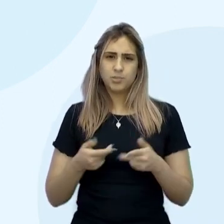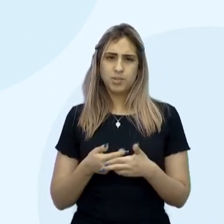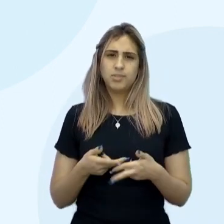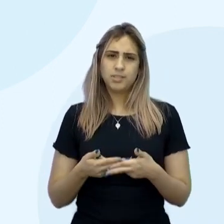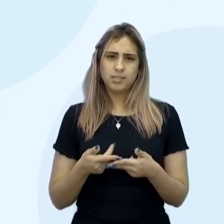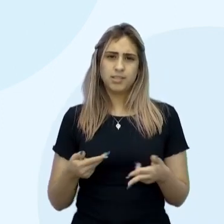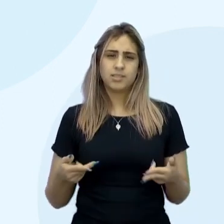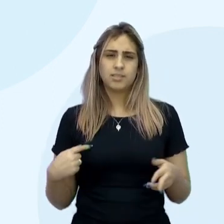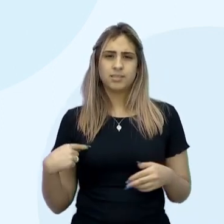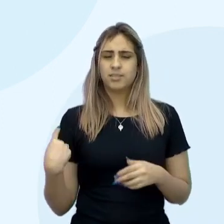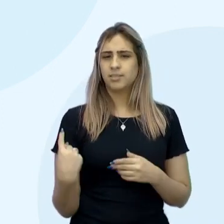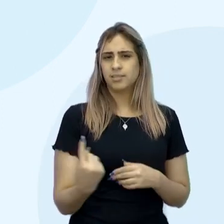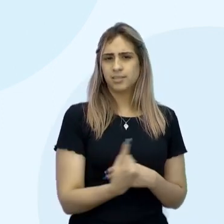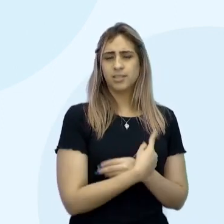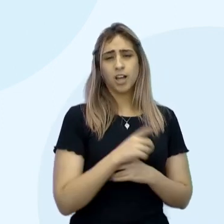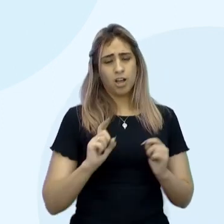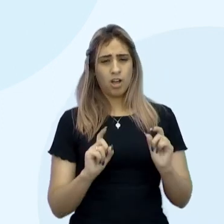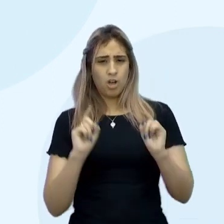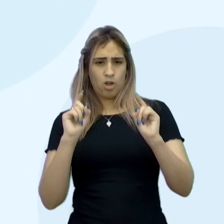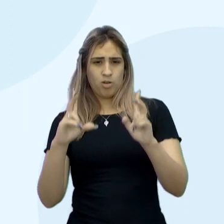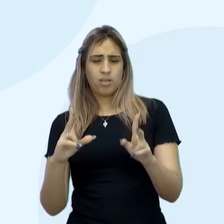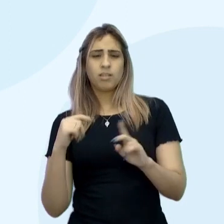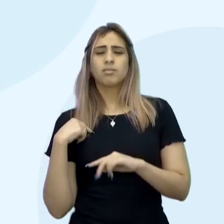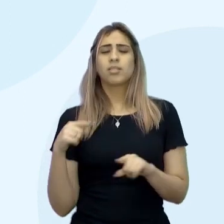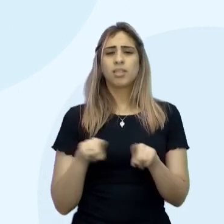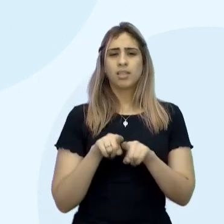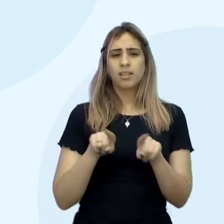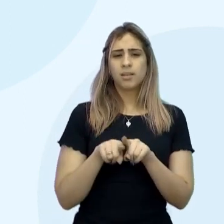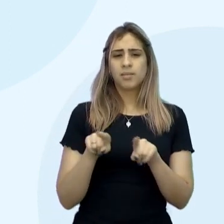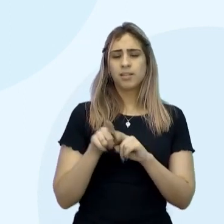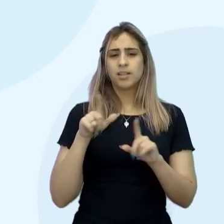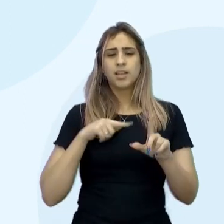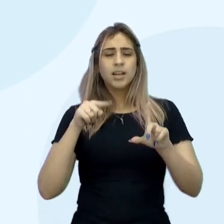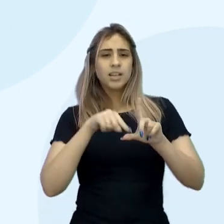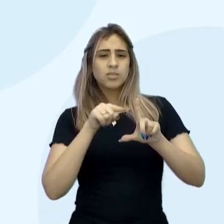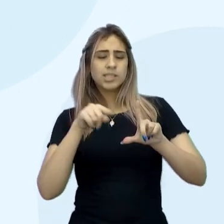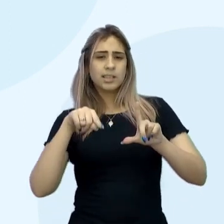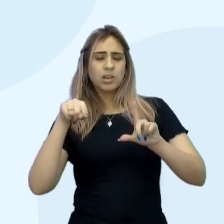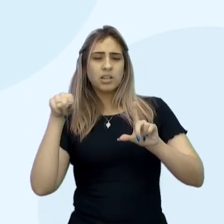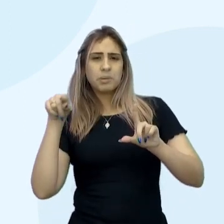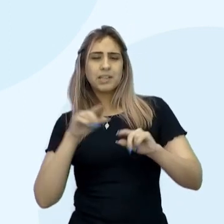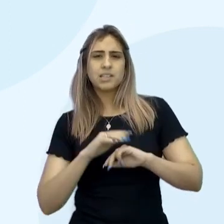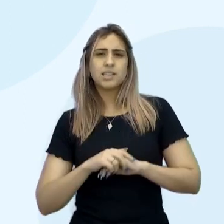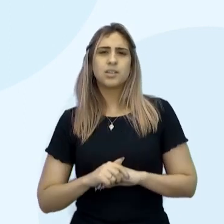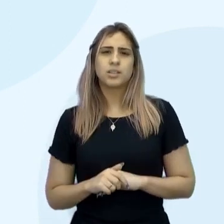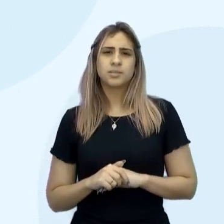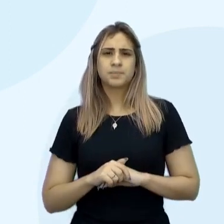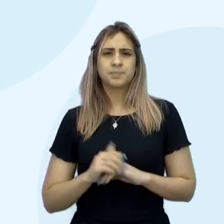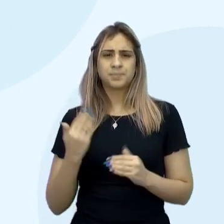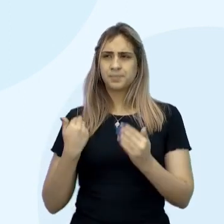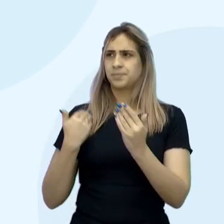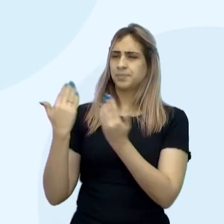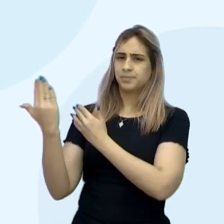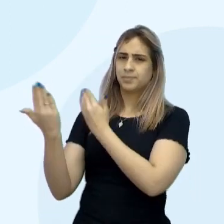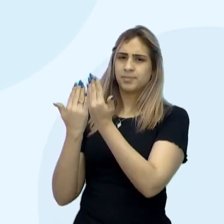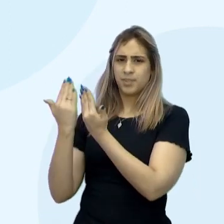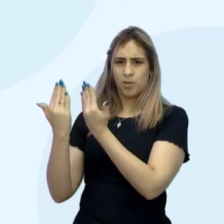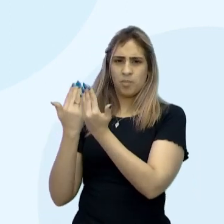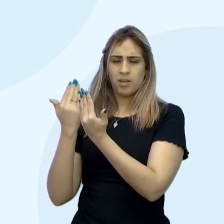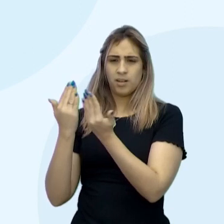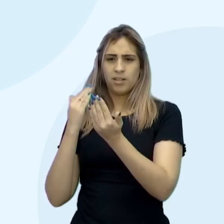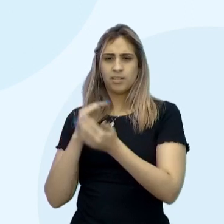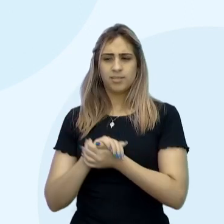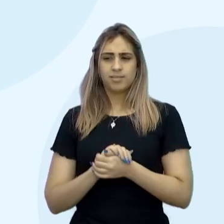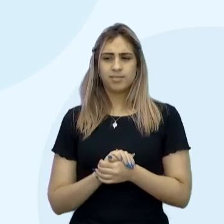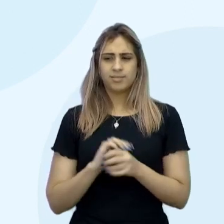aí para discutir, beleza? É importante a presença de gráficos para informar e comparar dados. Mas por que gráficos?